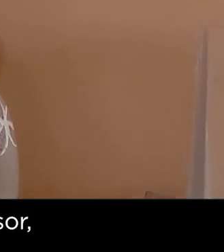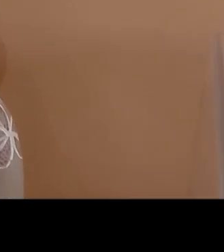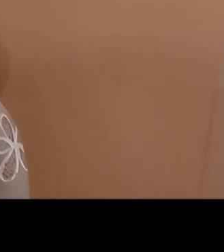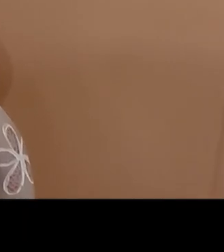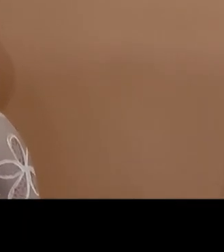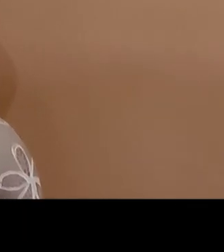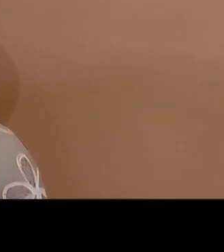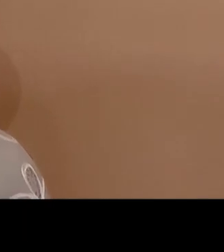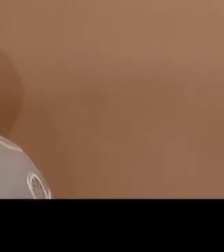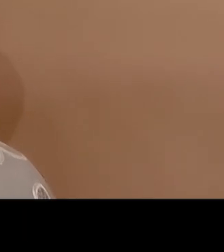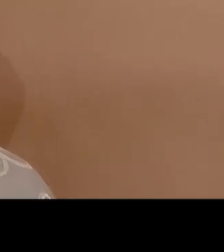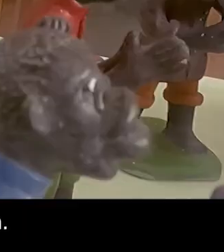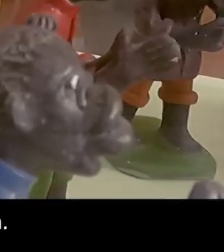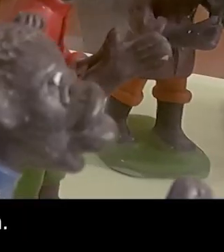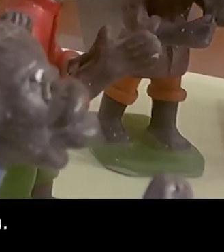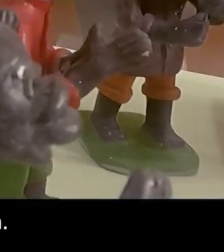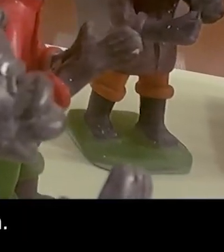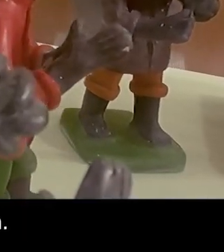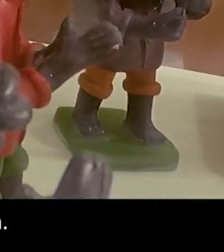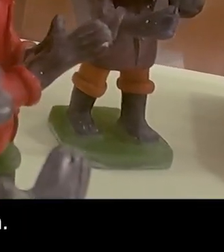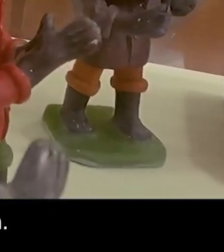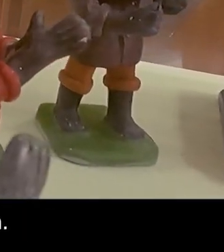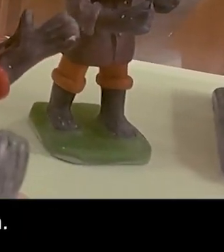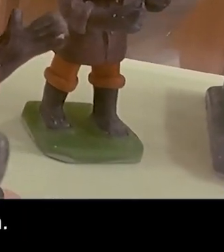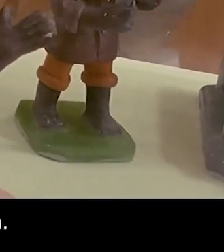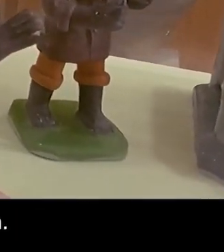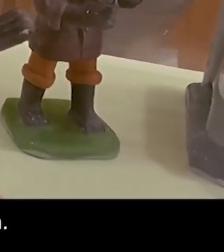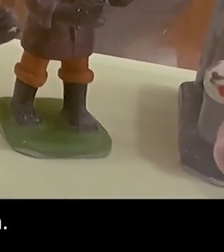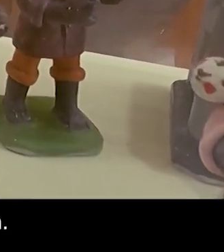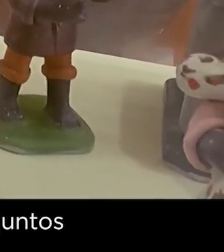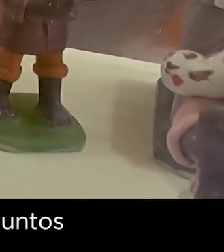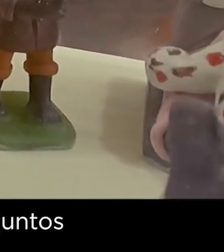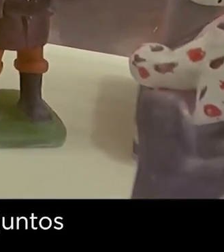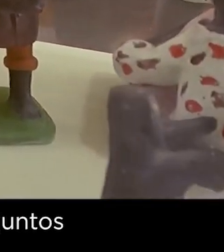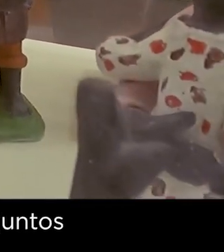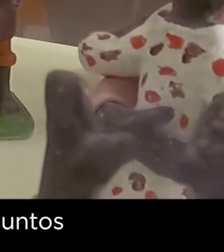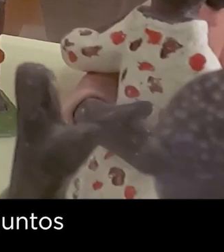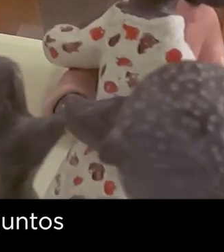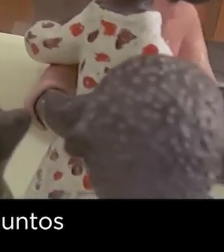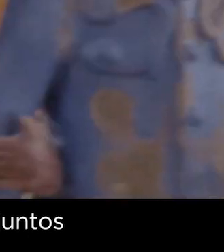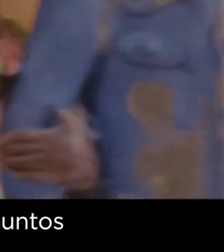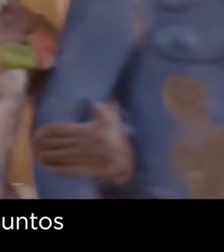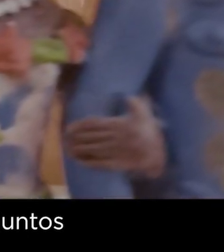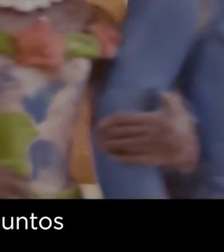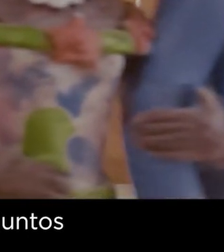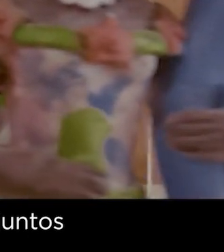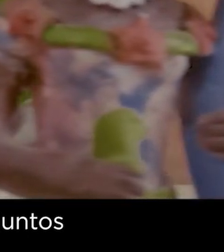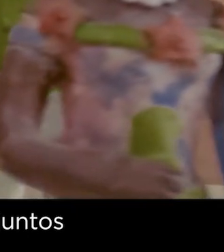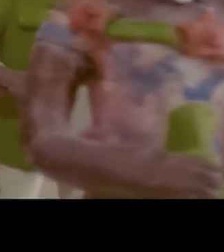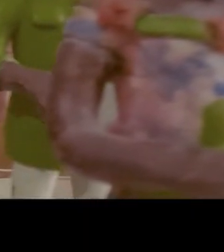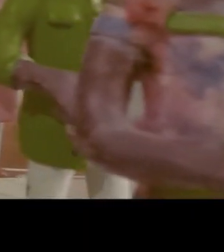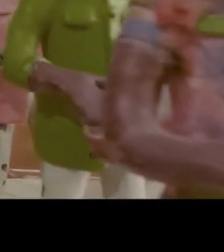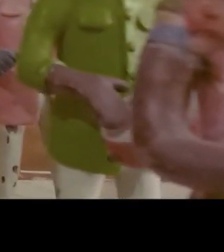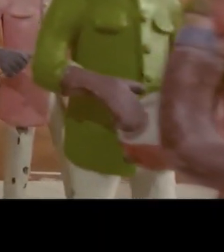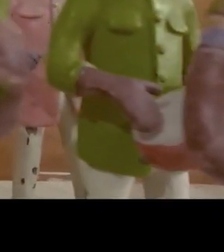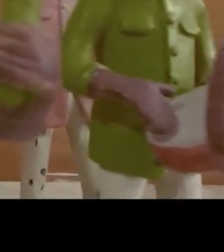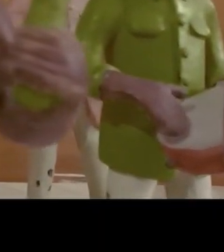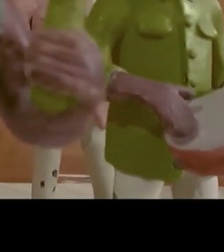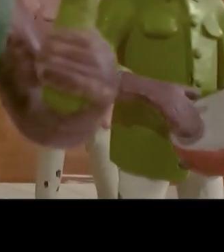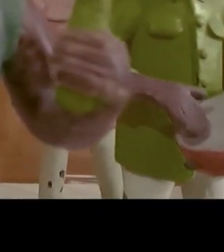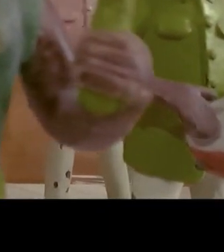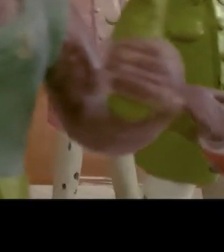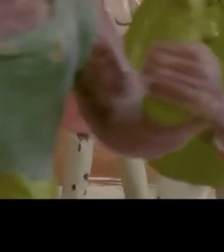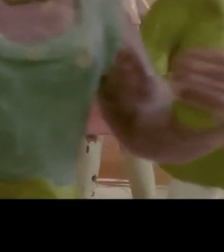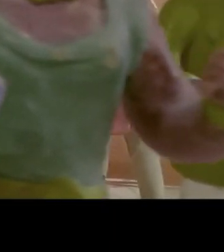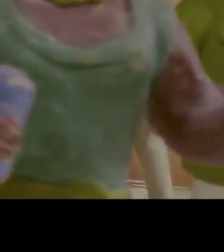precursor, criando novas figuras e inovando na forma e na técnica. Ficou famoso pelos seus grandes conjuntos de maracatu